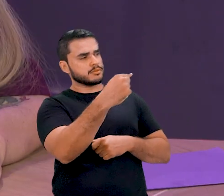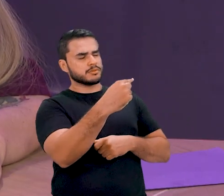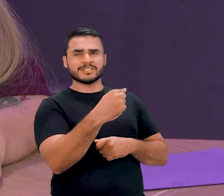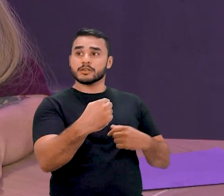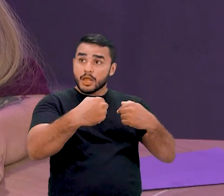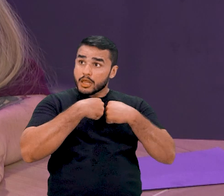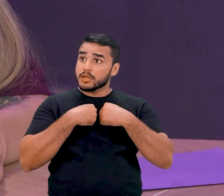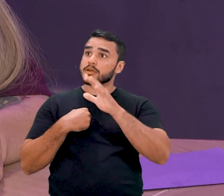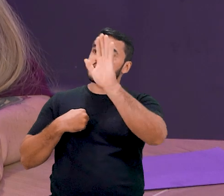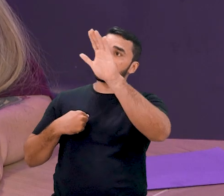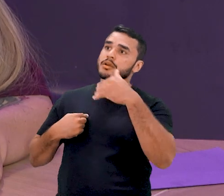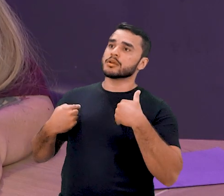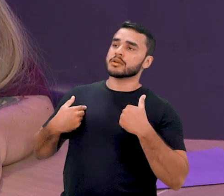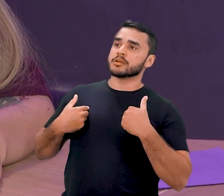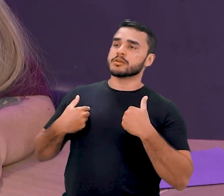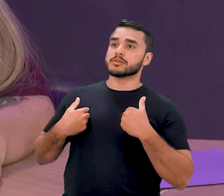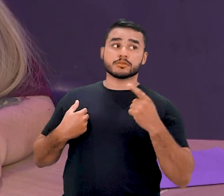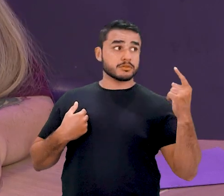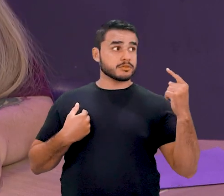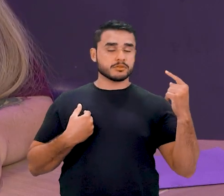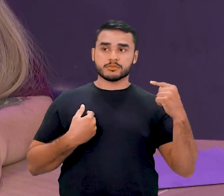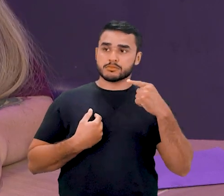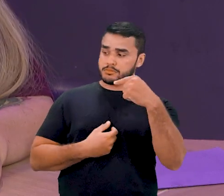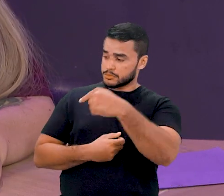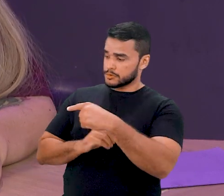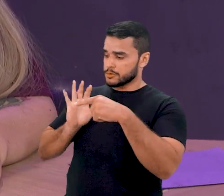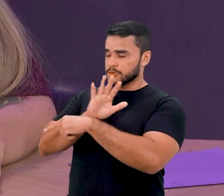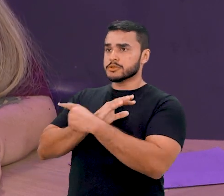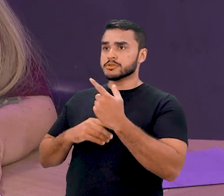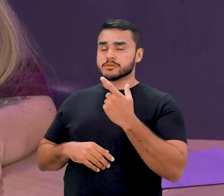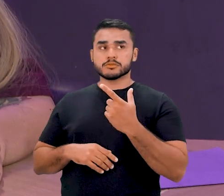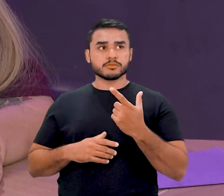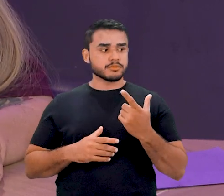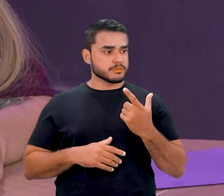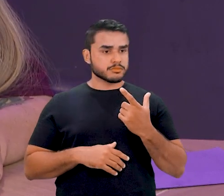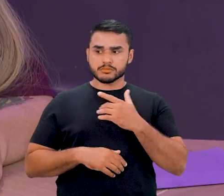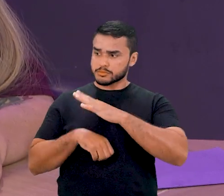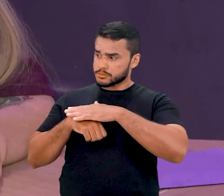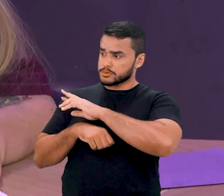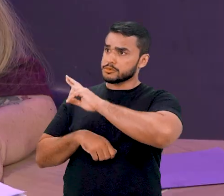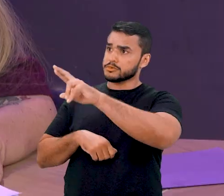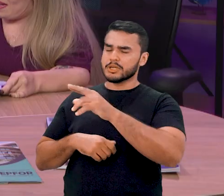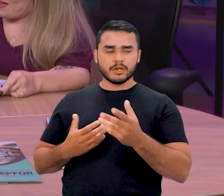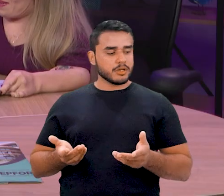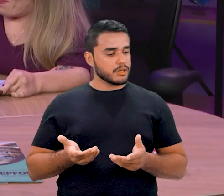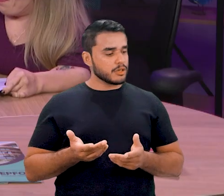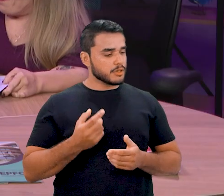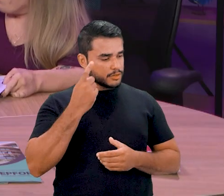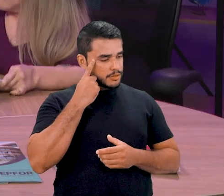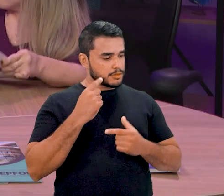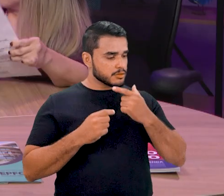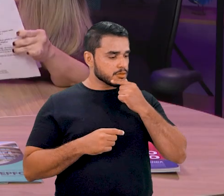pessoa pergunta. Aí quem tá, meu acompanhante fala, pergunte pra ela. Porque ela vai dizer, ela tem boca, né? Então... Meu marido só